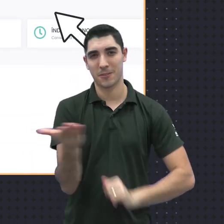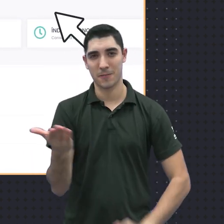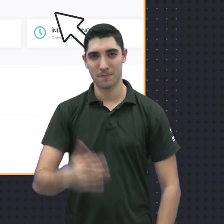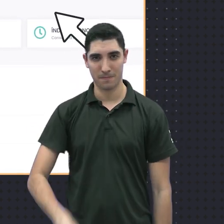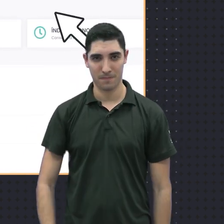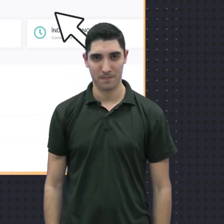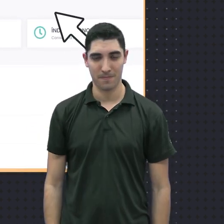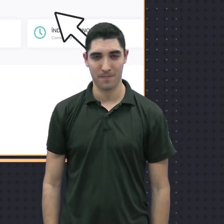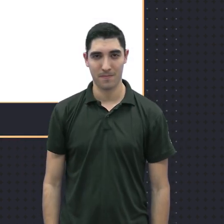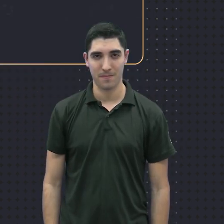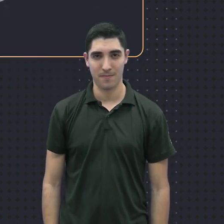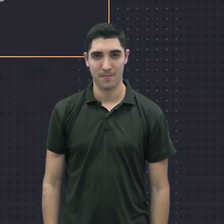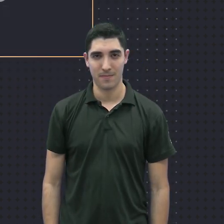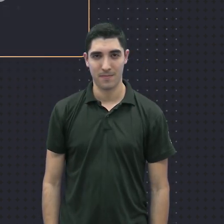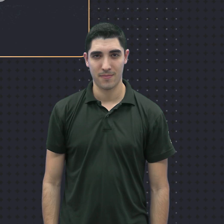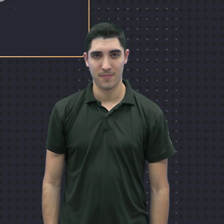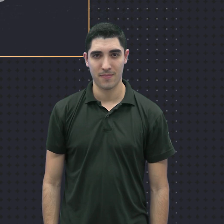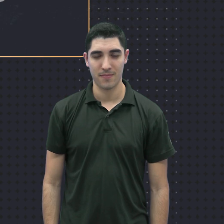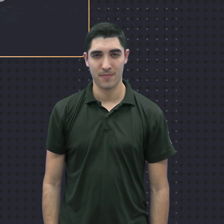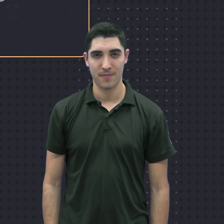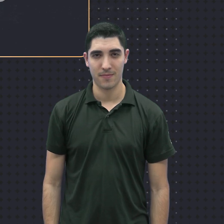pesquisa.